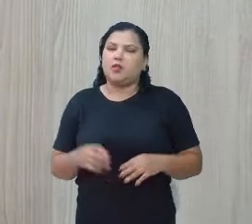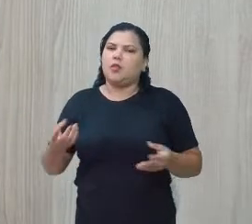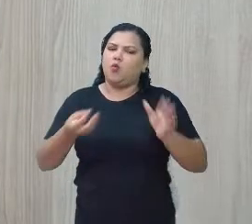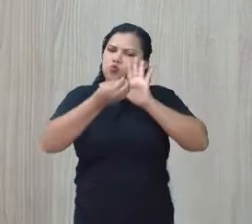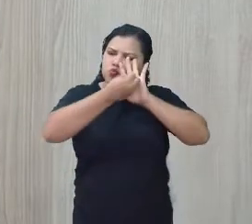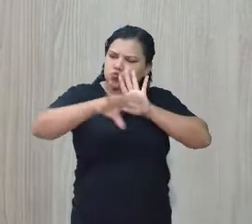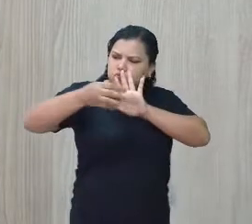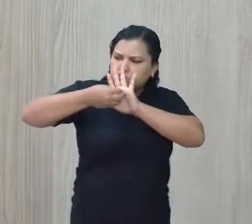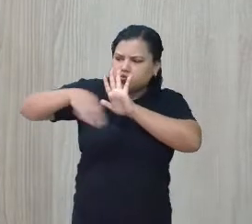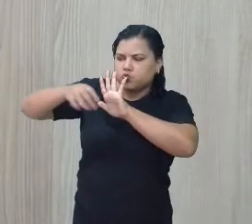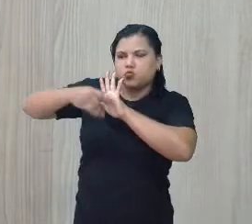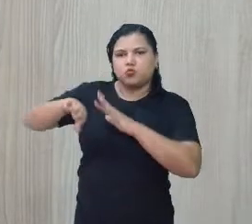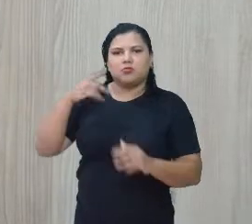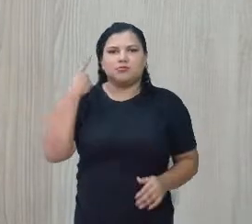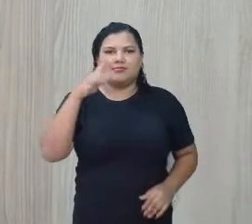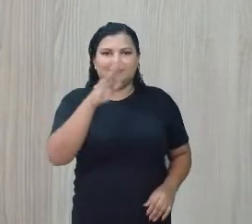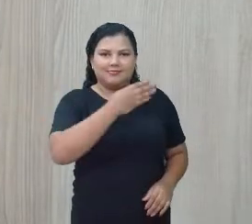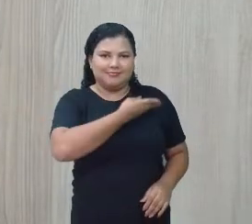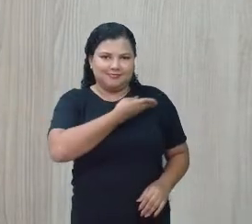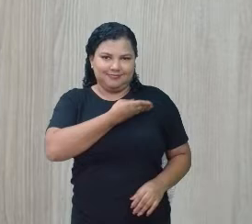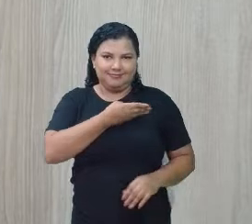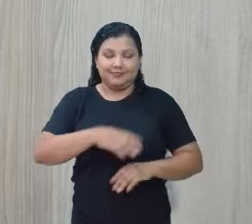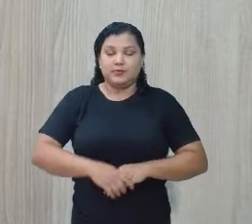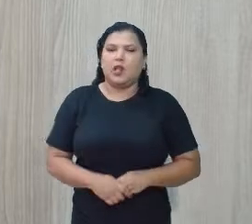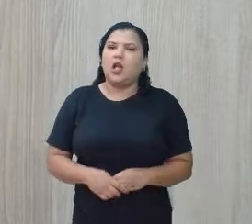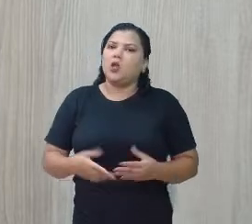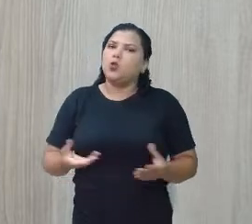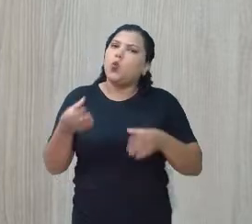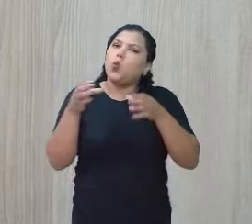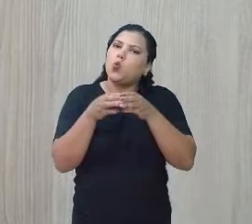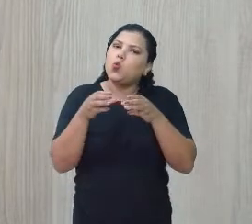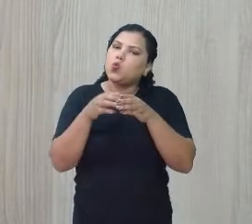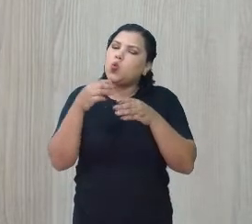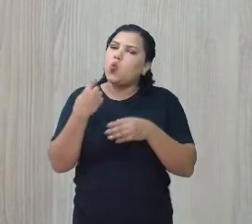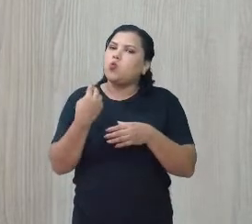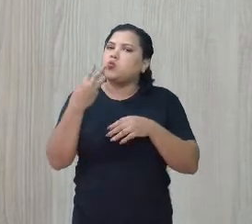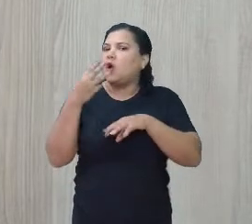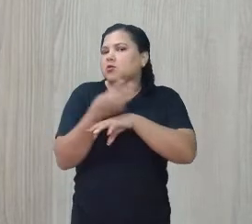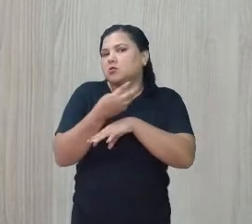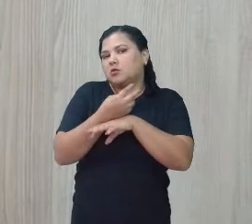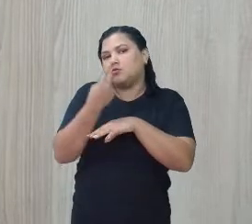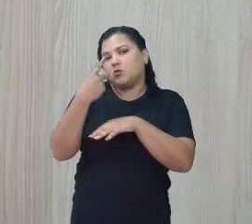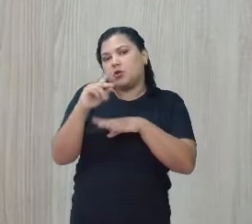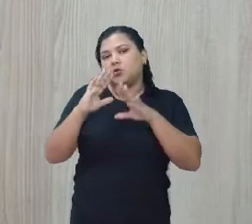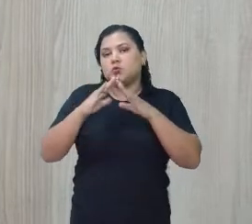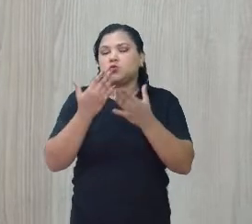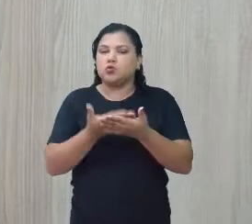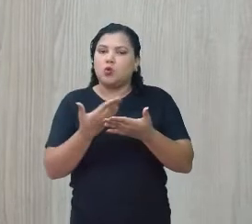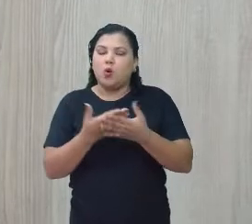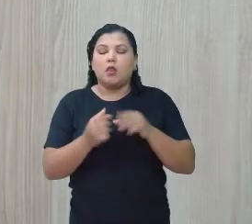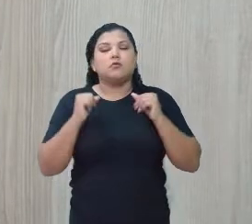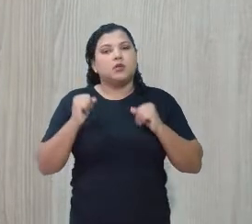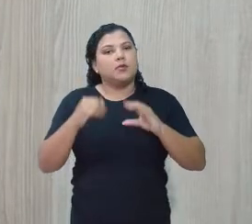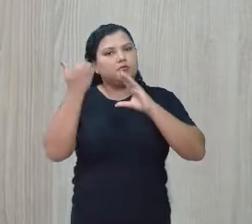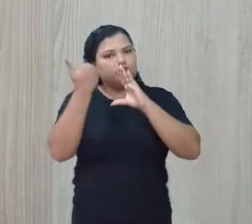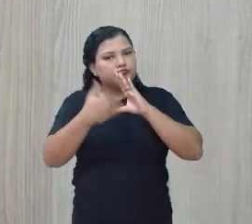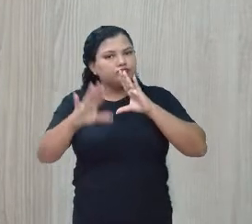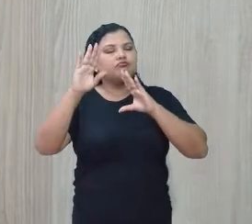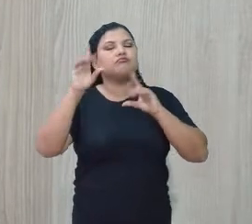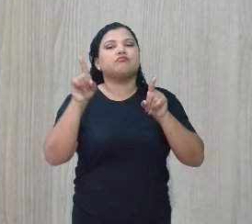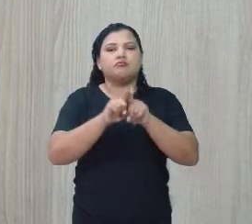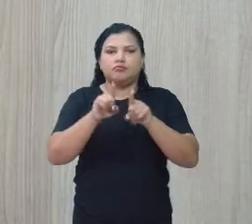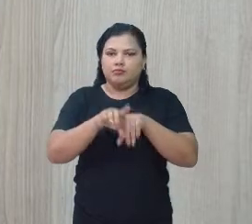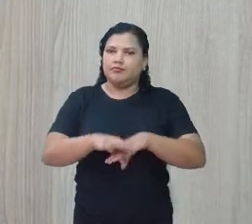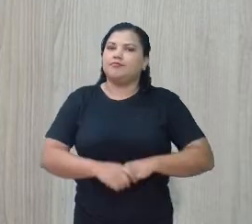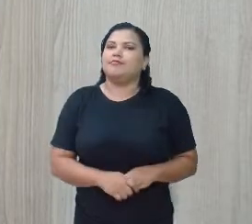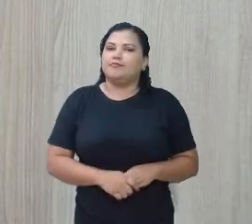compartilhe aí, mande para o seu amigo, certo? Mande no grupo da sua sala o aplicativo para que você possa assistir a aula ao vivo